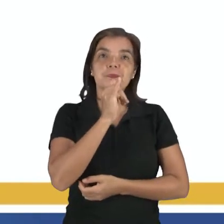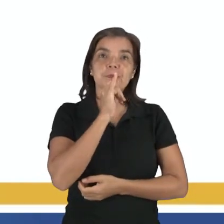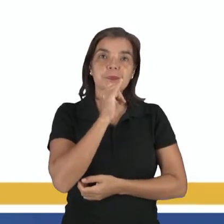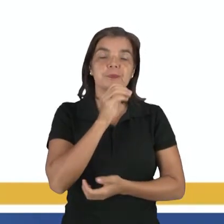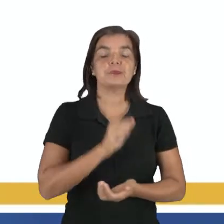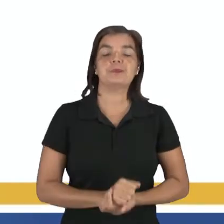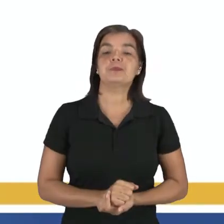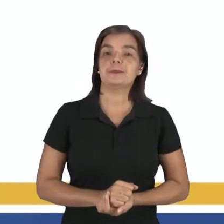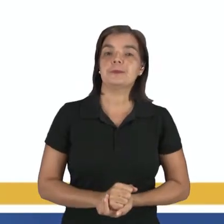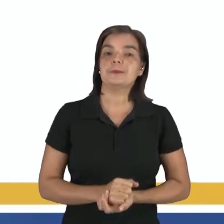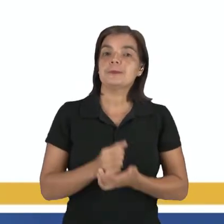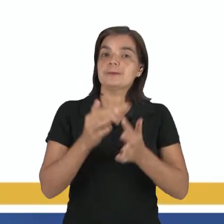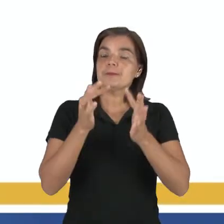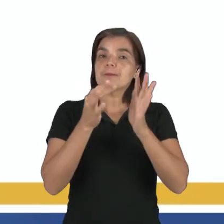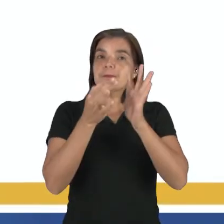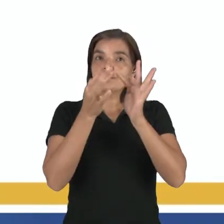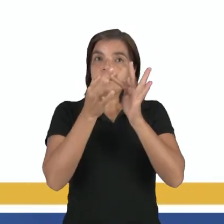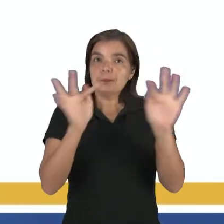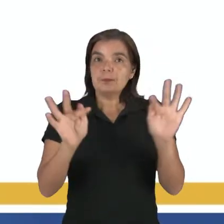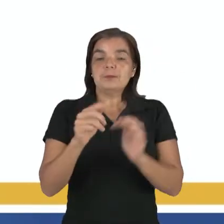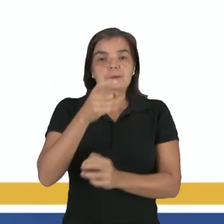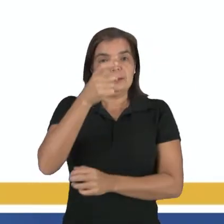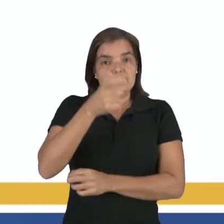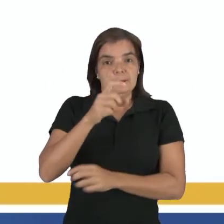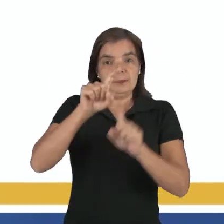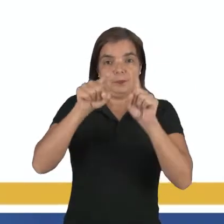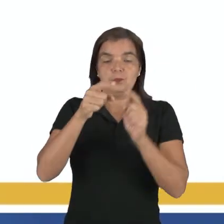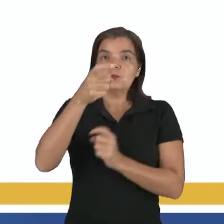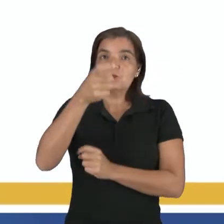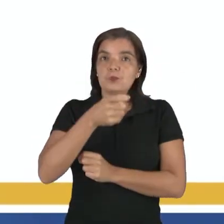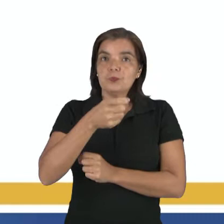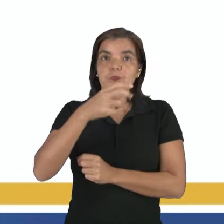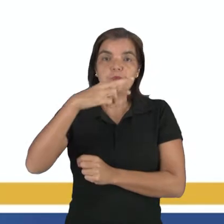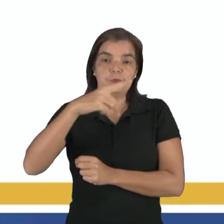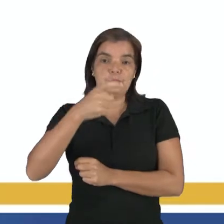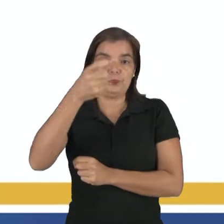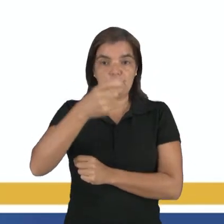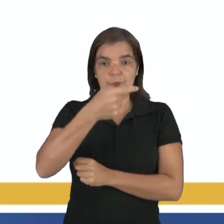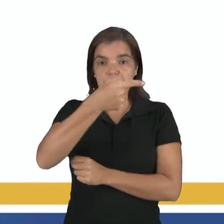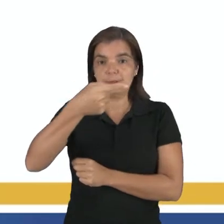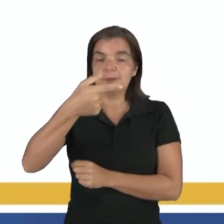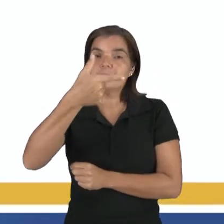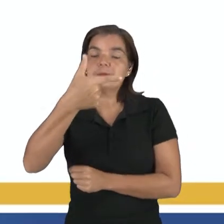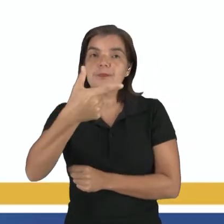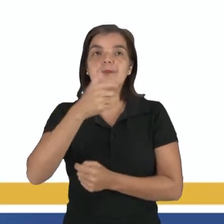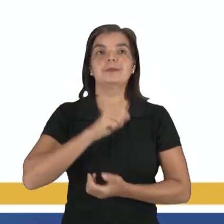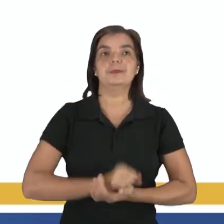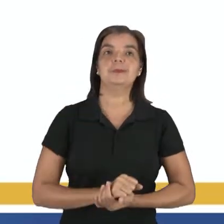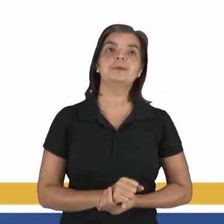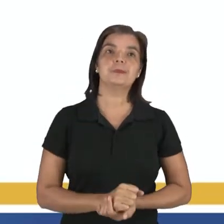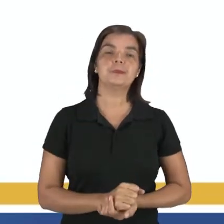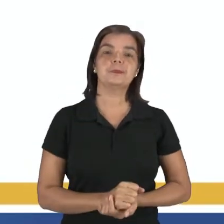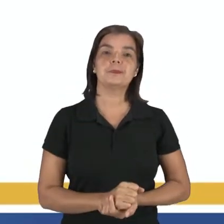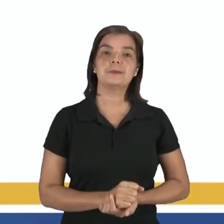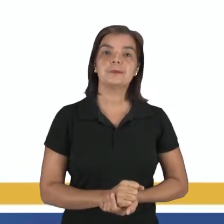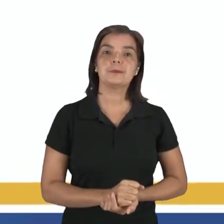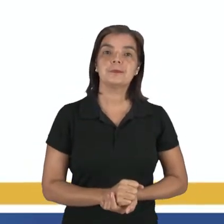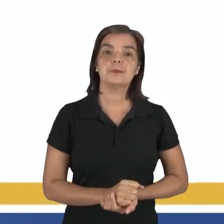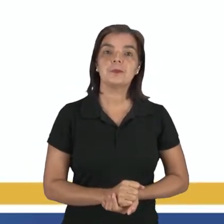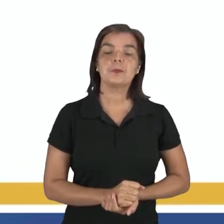Vejamos como exemplo para a função f de x, que é igual a x menos 2.